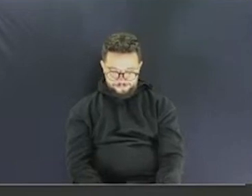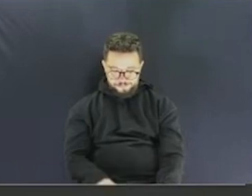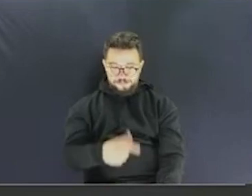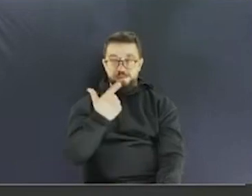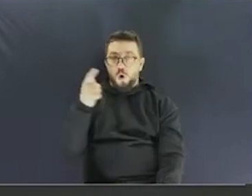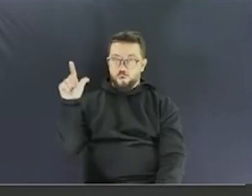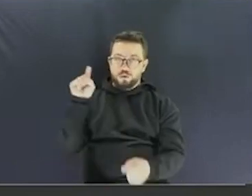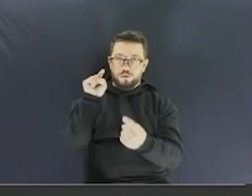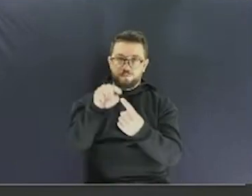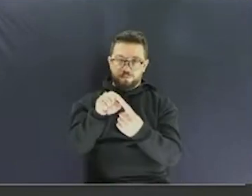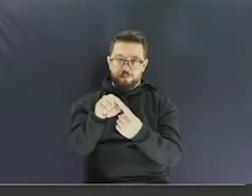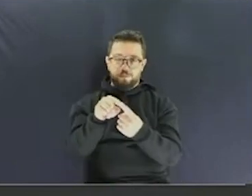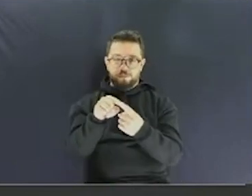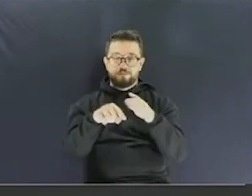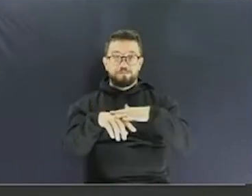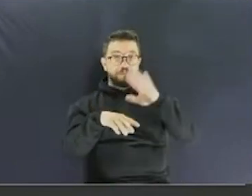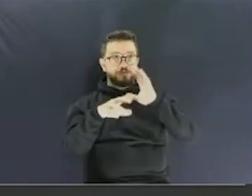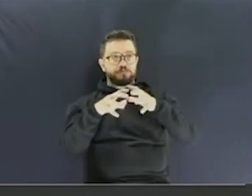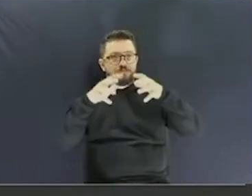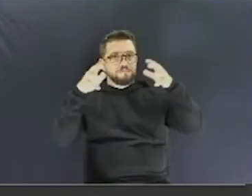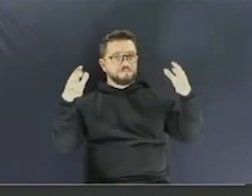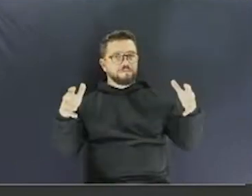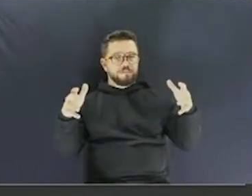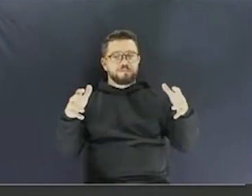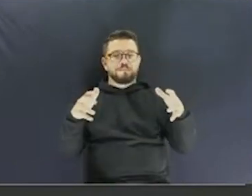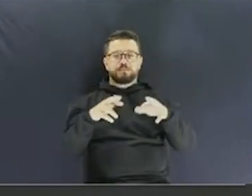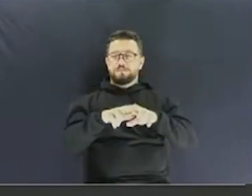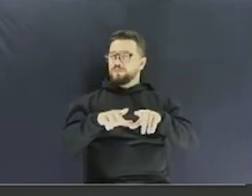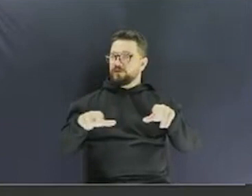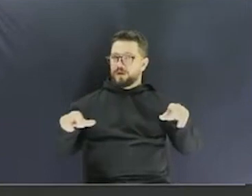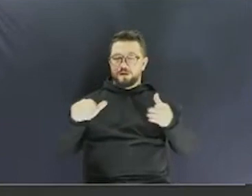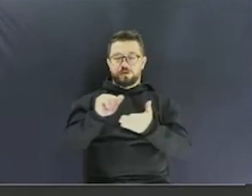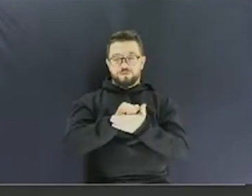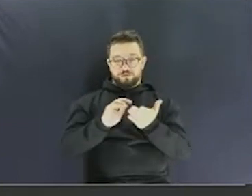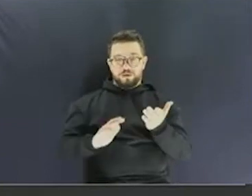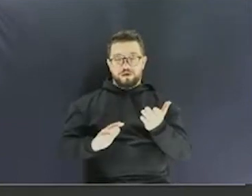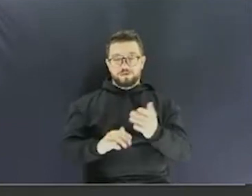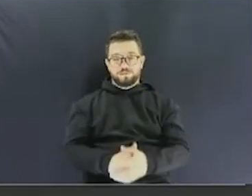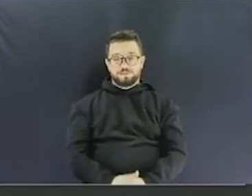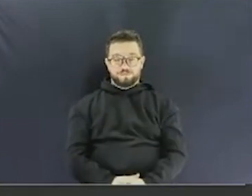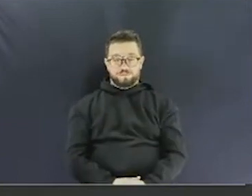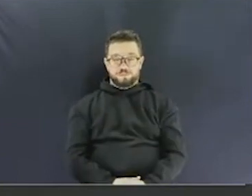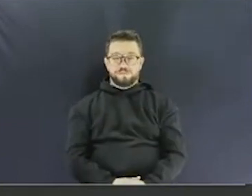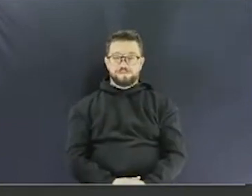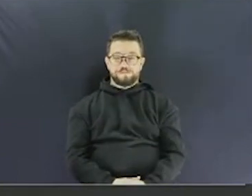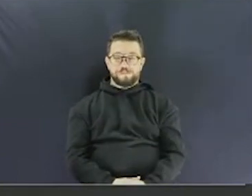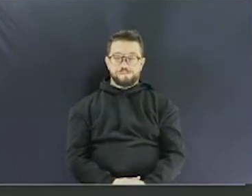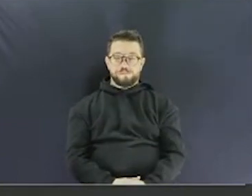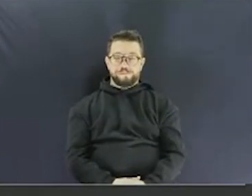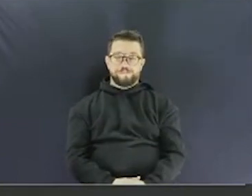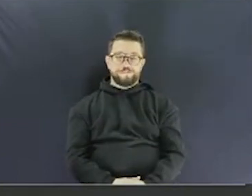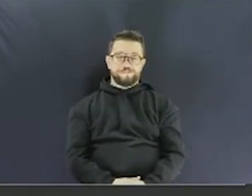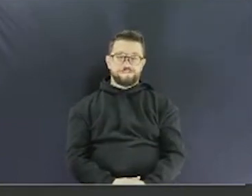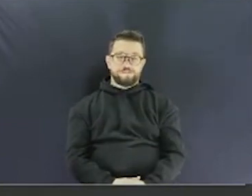era prevista, com todas as atividades integrais que estão sendo introduzidas dentro das unidades e